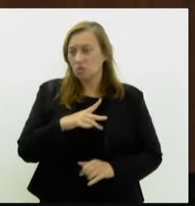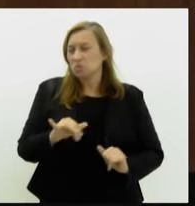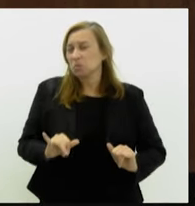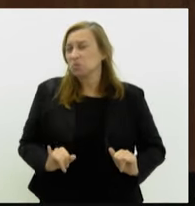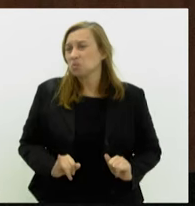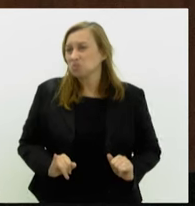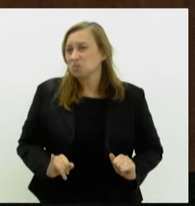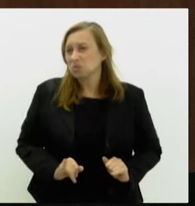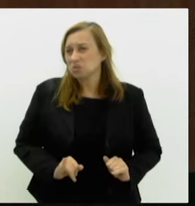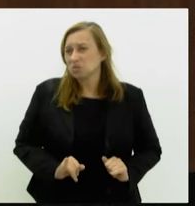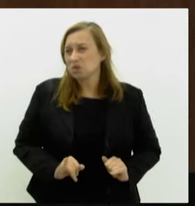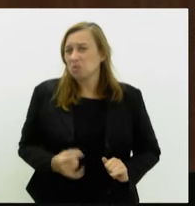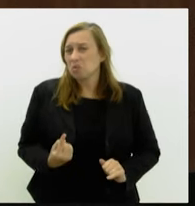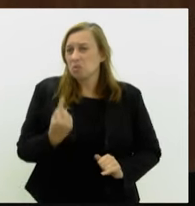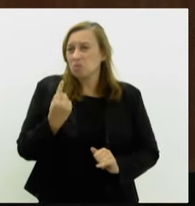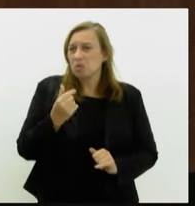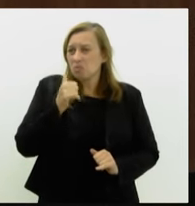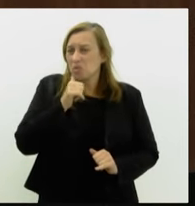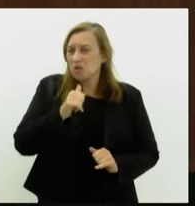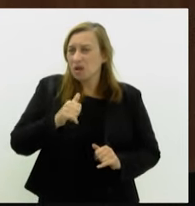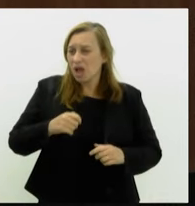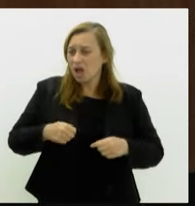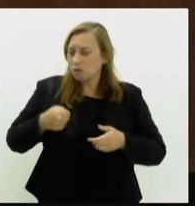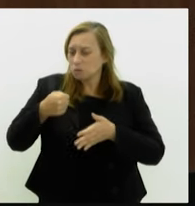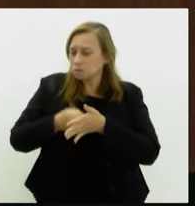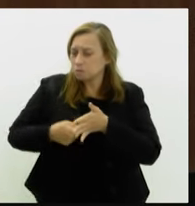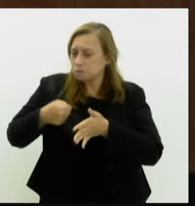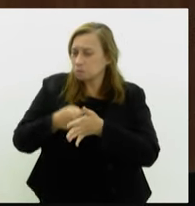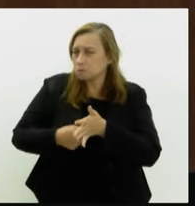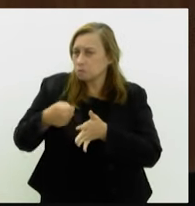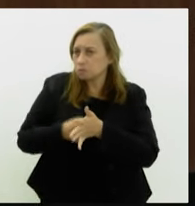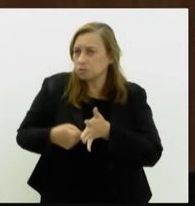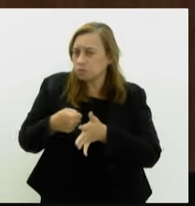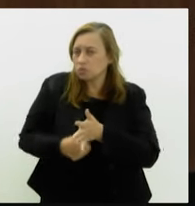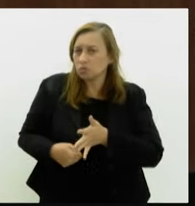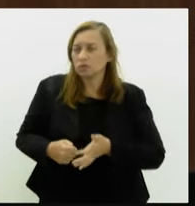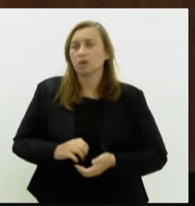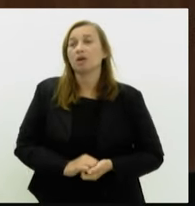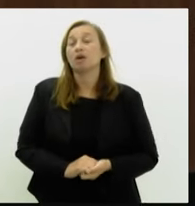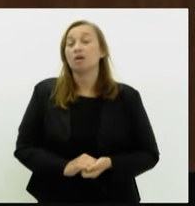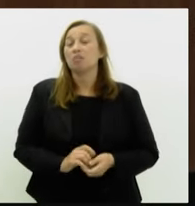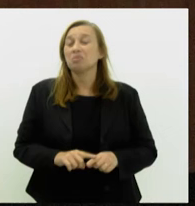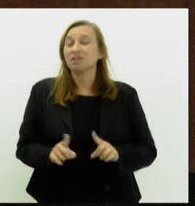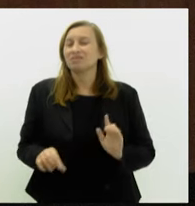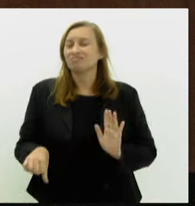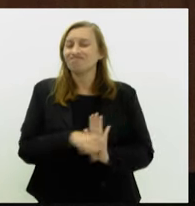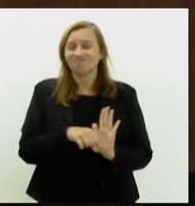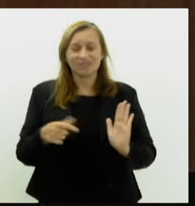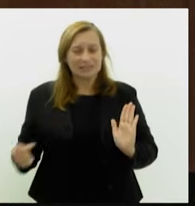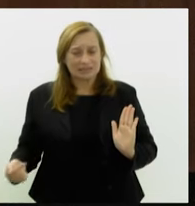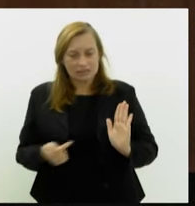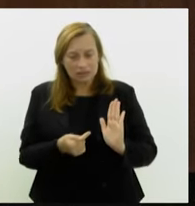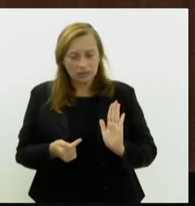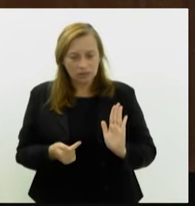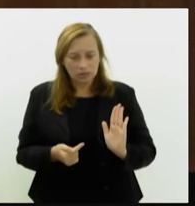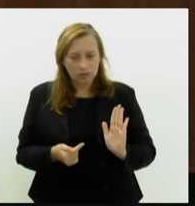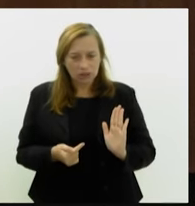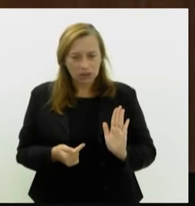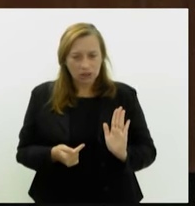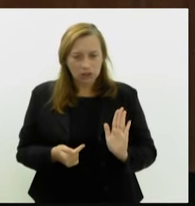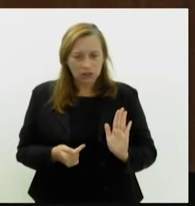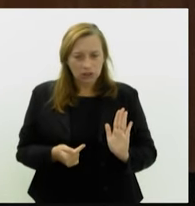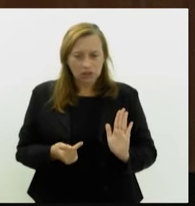sofrimento por uma militante, por uma guerreira, por uma lutadora. Mas esse crime é um crime que ainda não